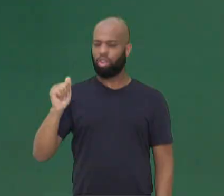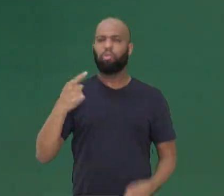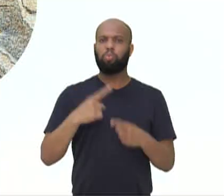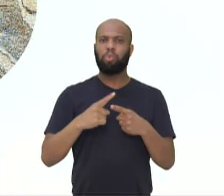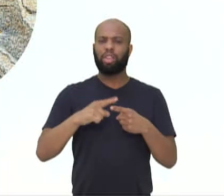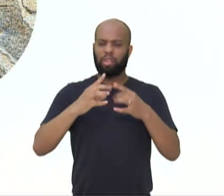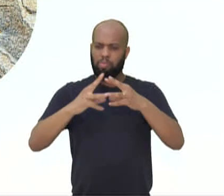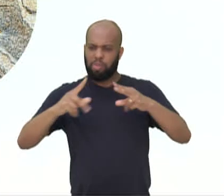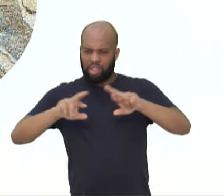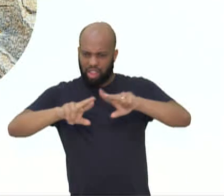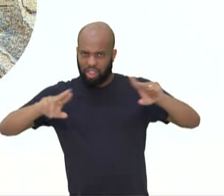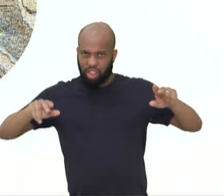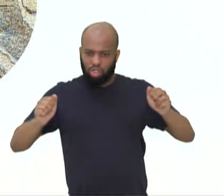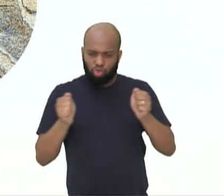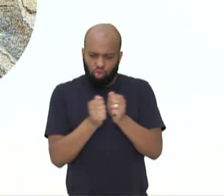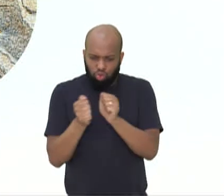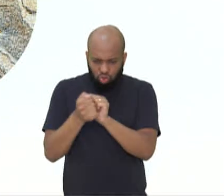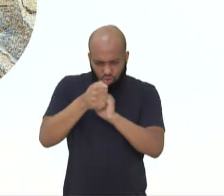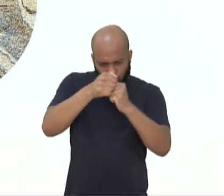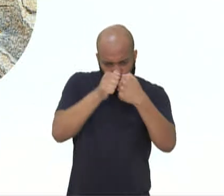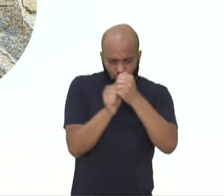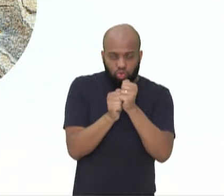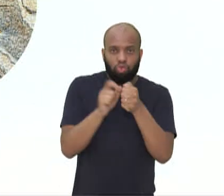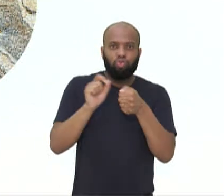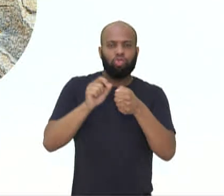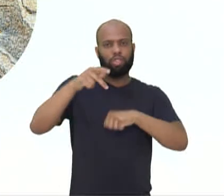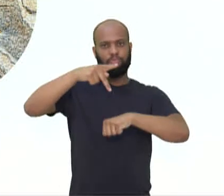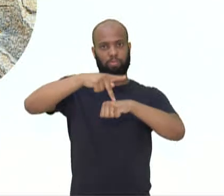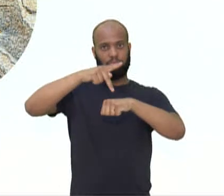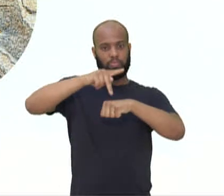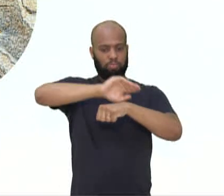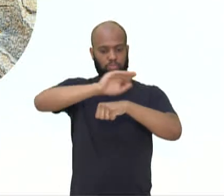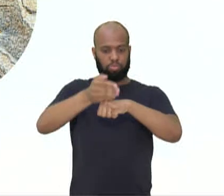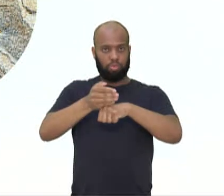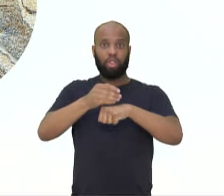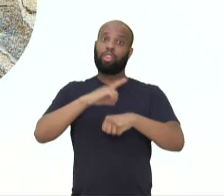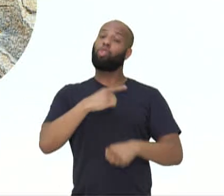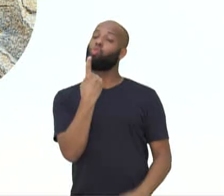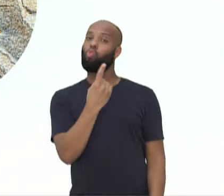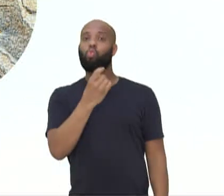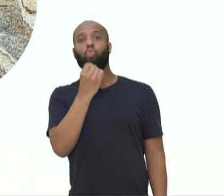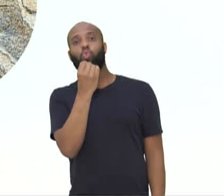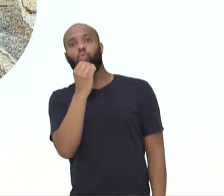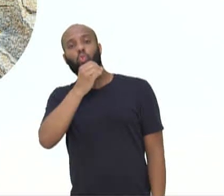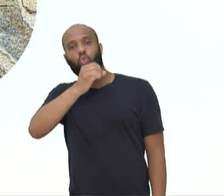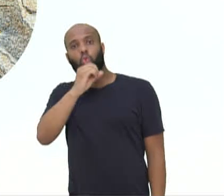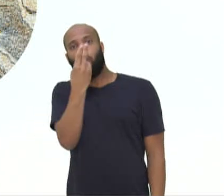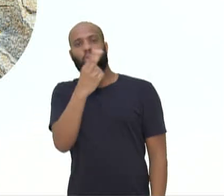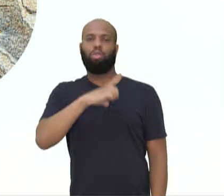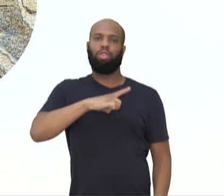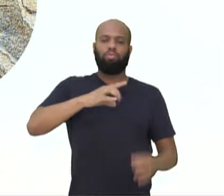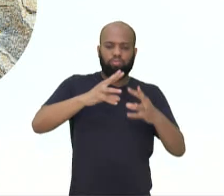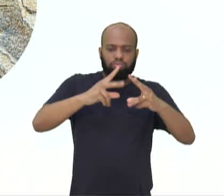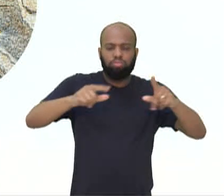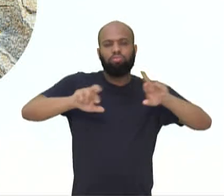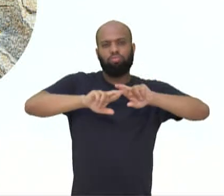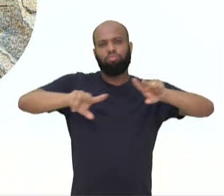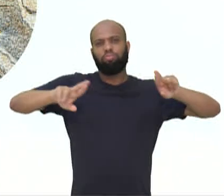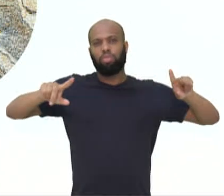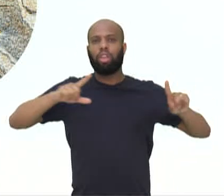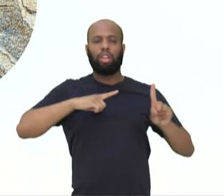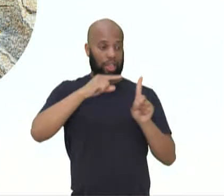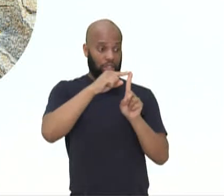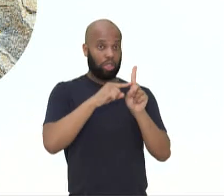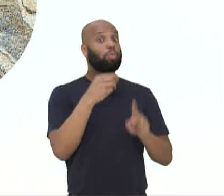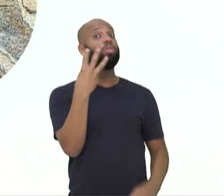minerais. Então, as rochas são formadas por um ou mais minerais agrupados. Existem 3